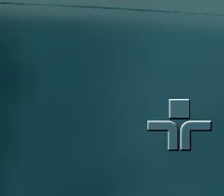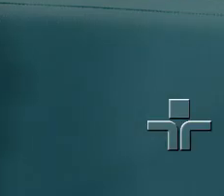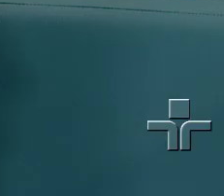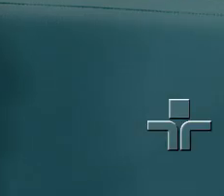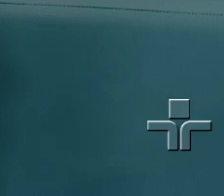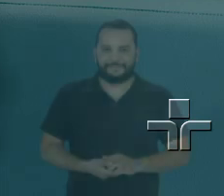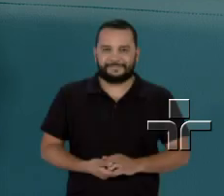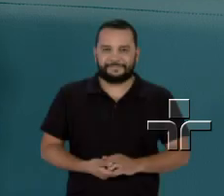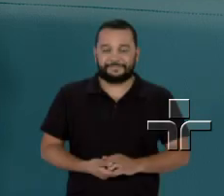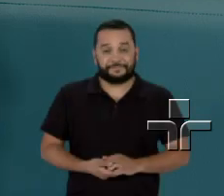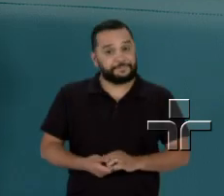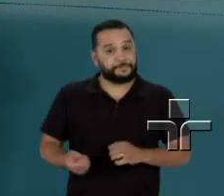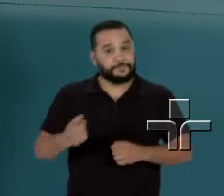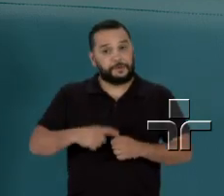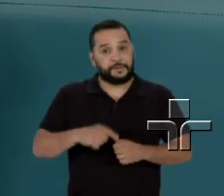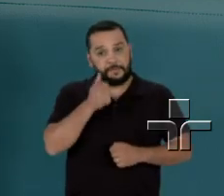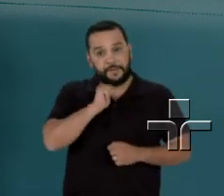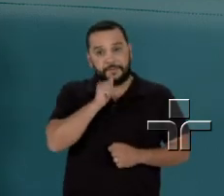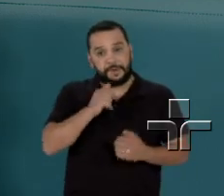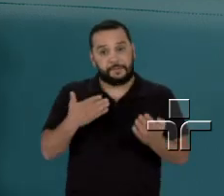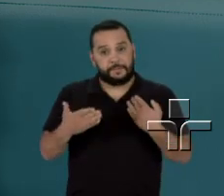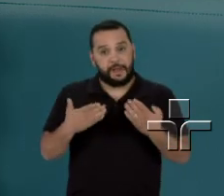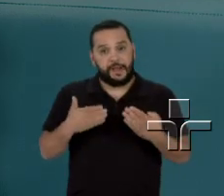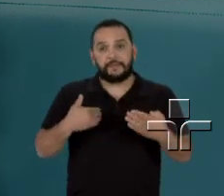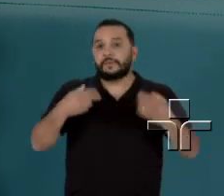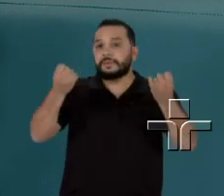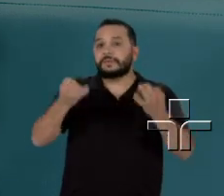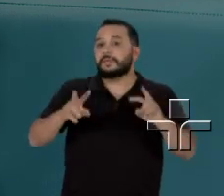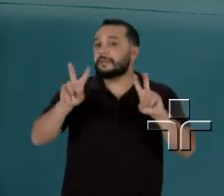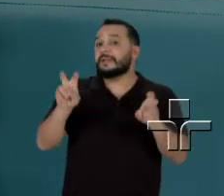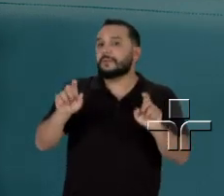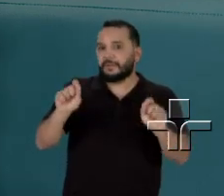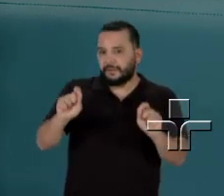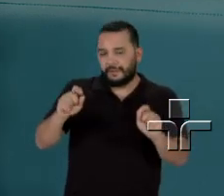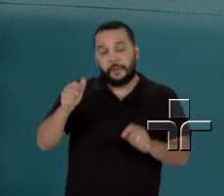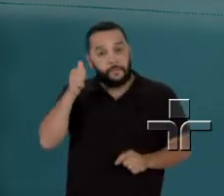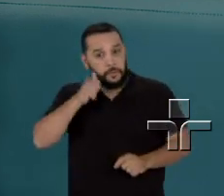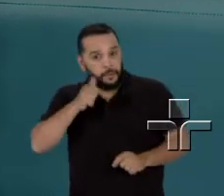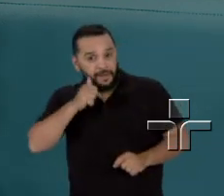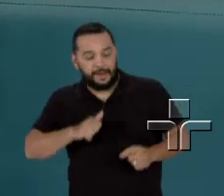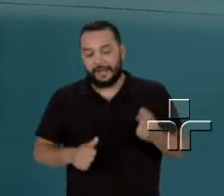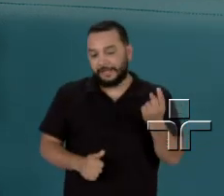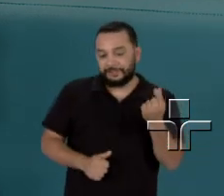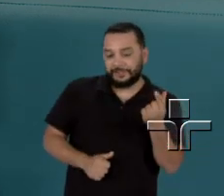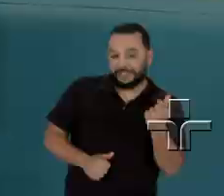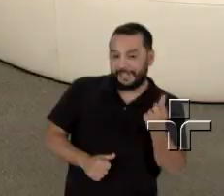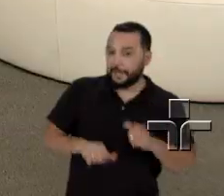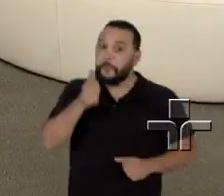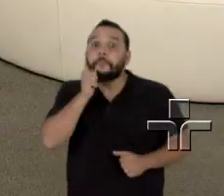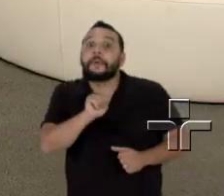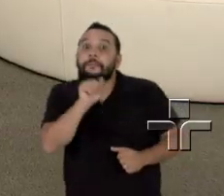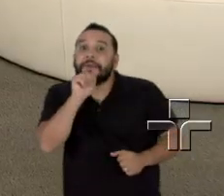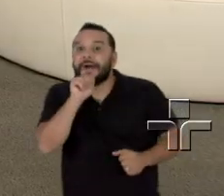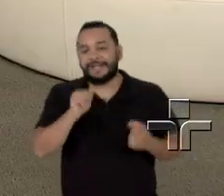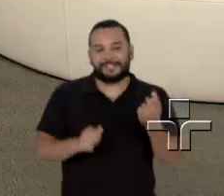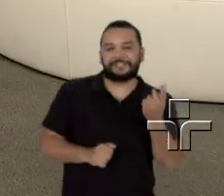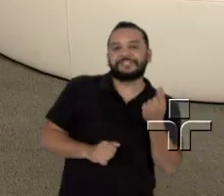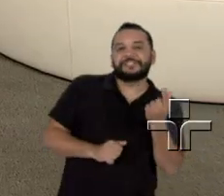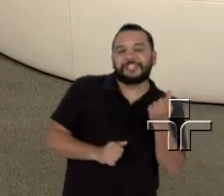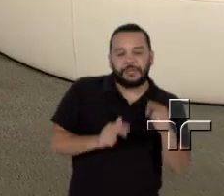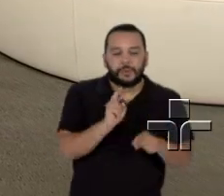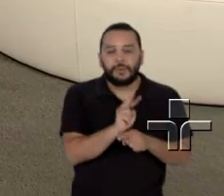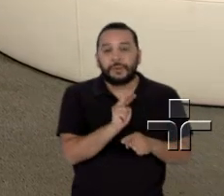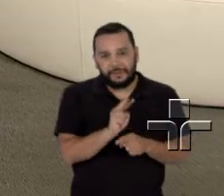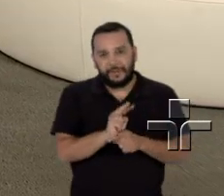estamos de volta com o papo de mãe falando aqui sobre mulheres e finanças mães e finanças né com a patrícia e fale se